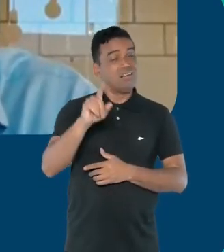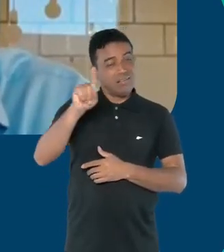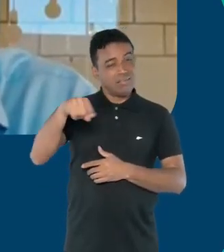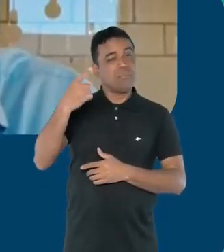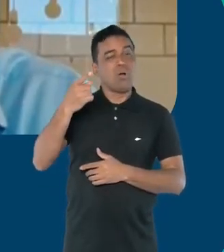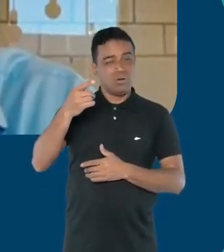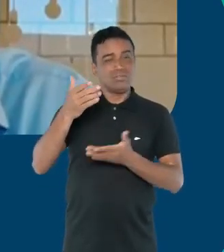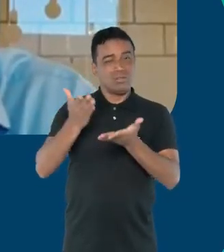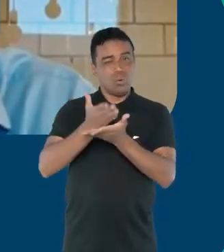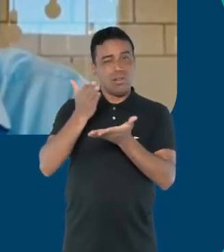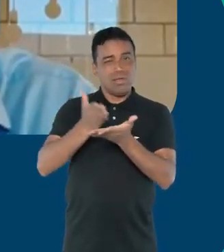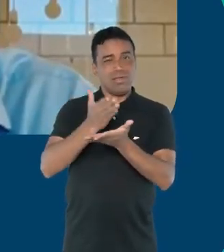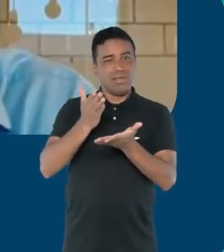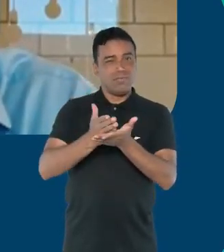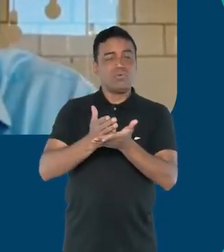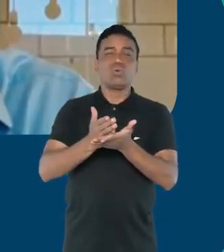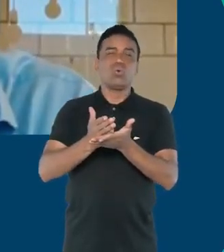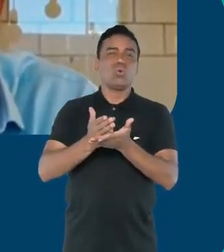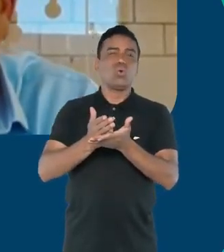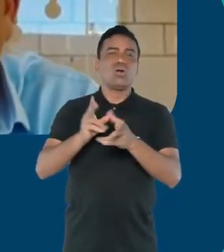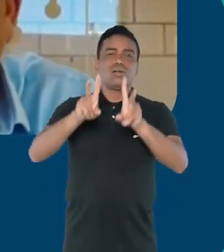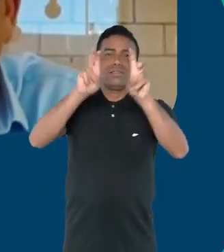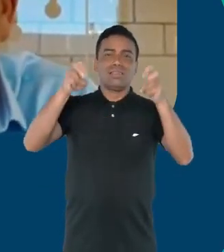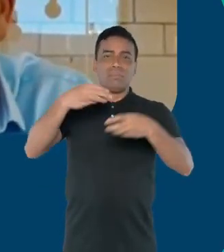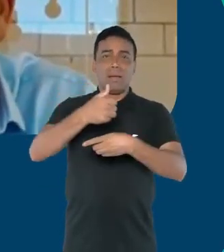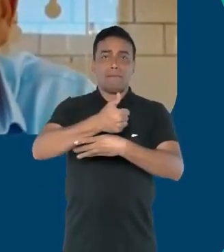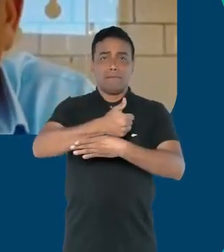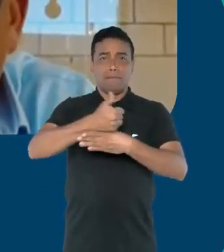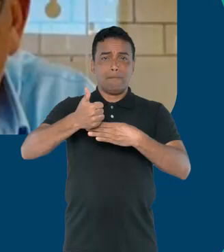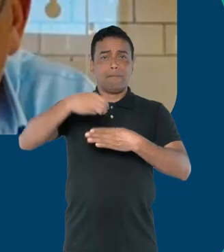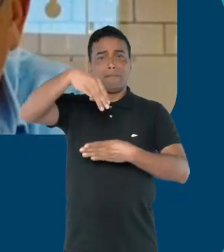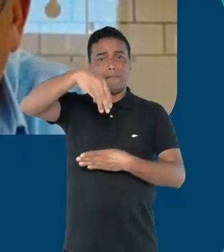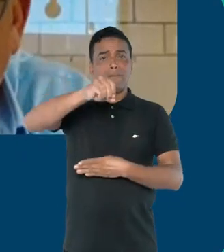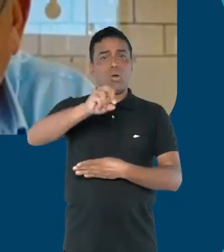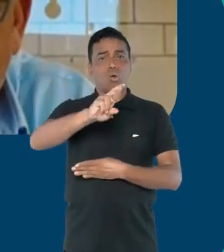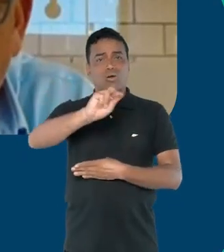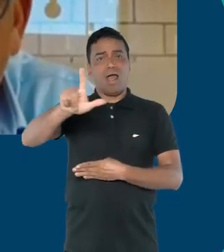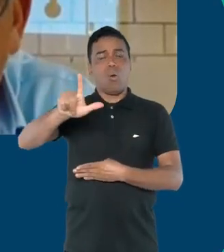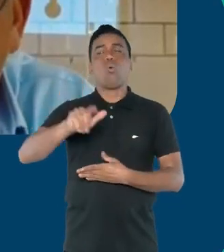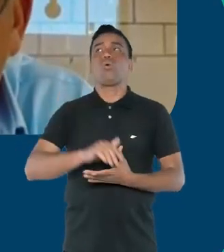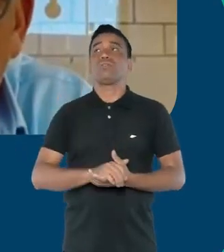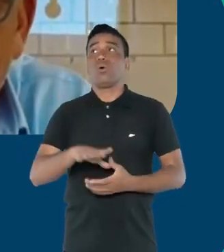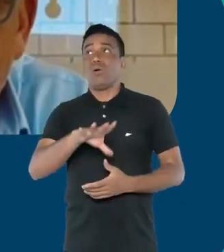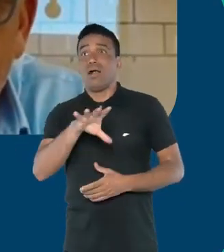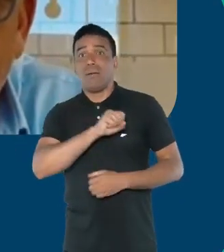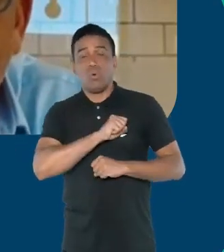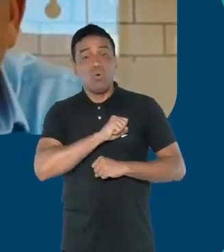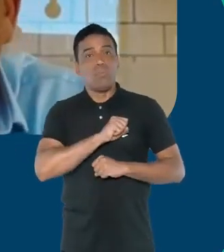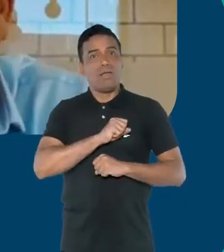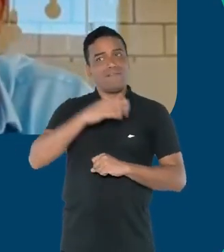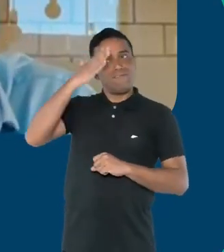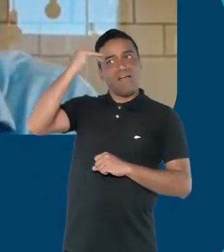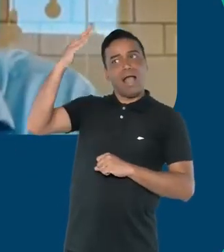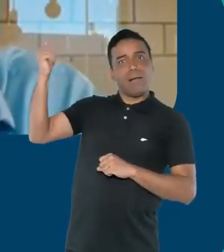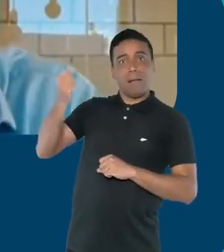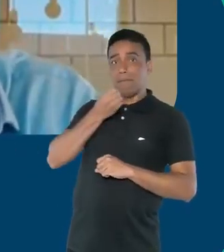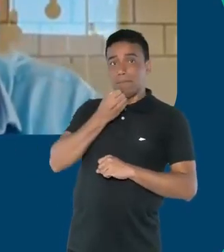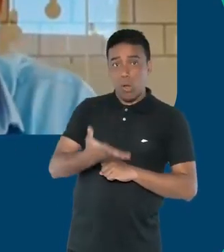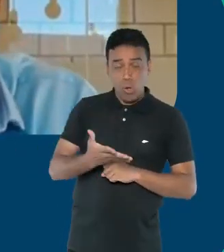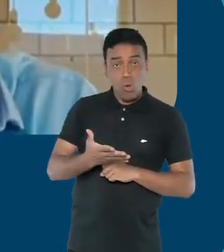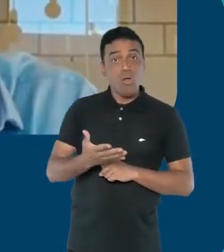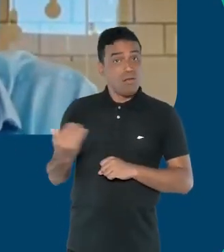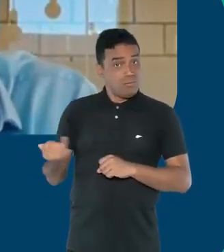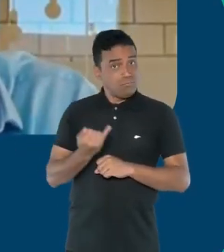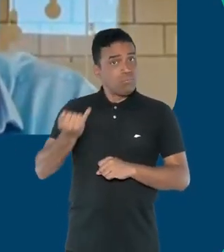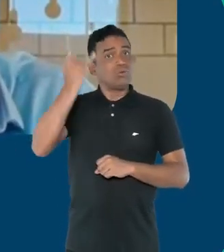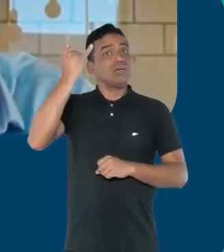mais para frente, já no livro da Moral, inclusive, o amor pela boa reputação, pela boa fama, vai ser